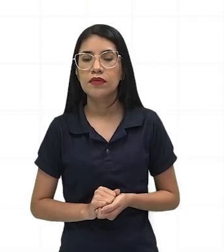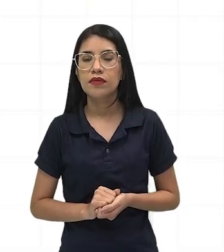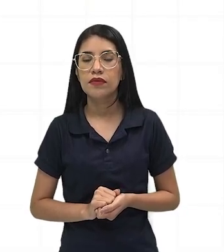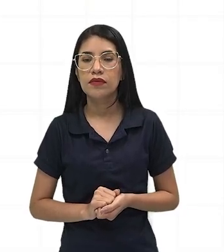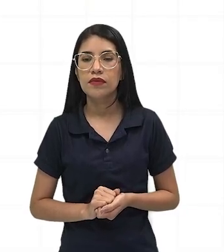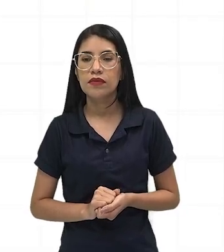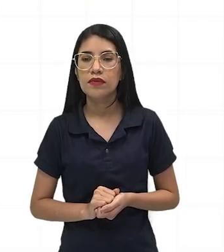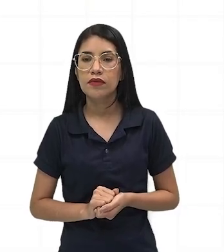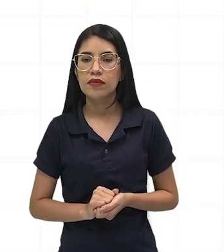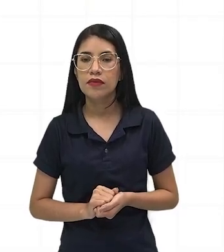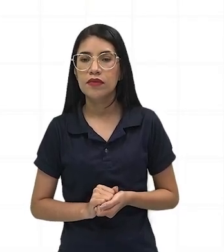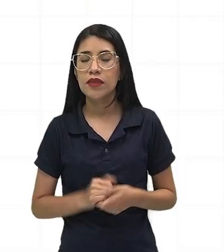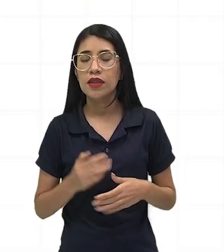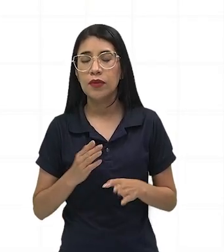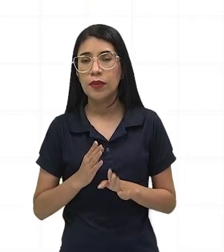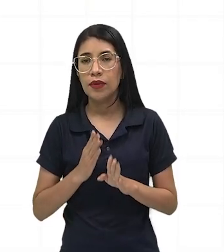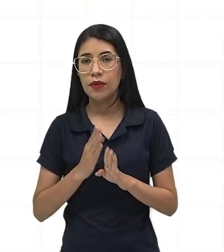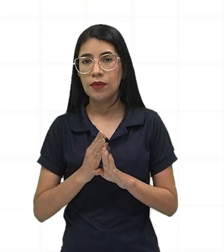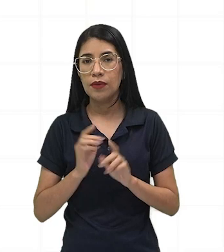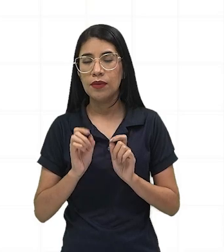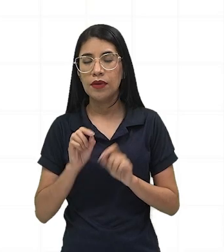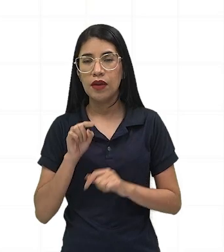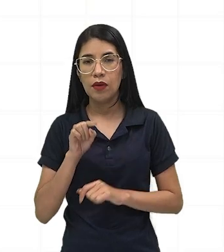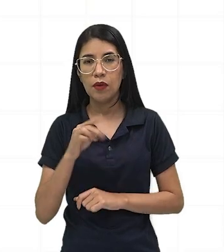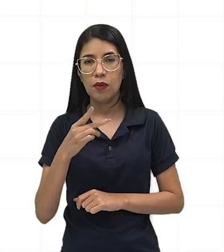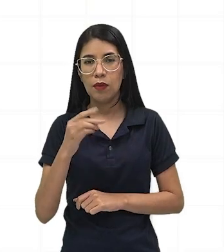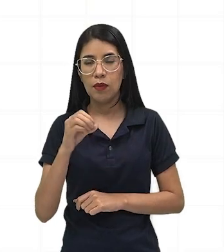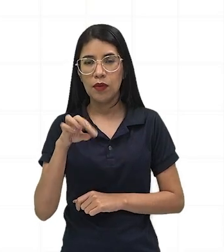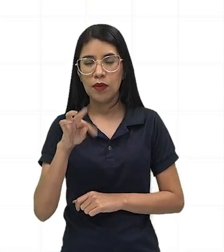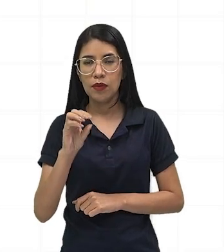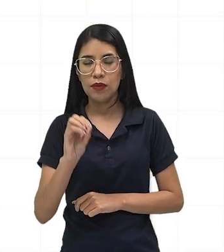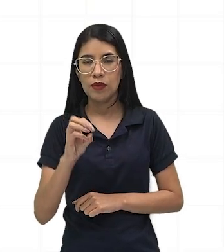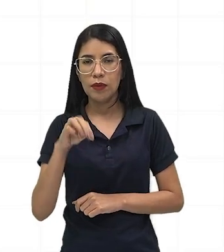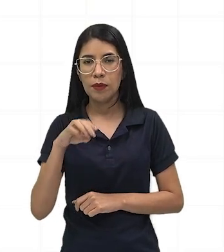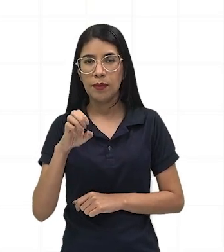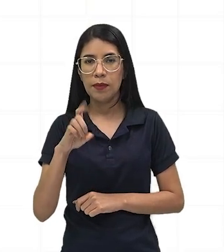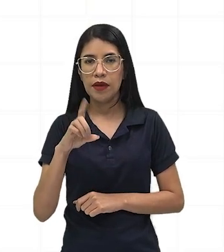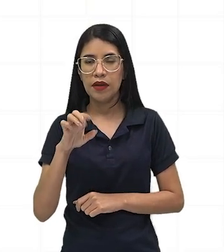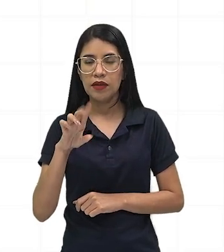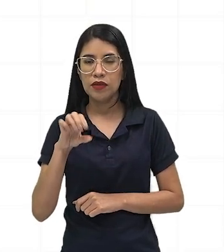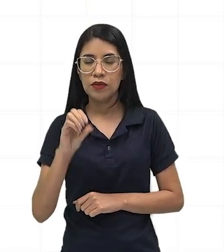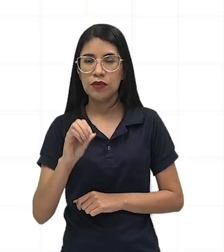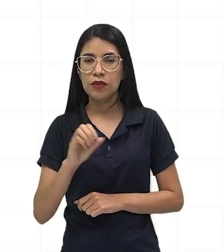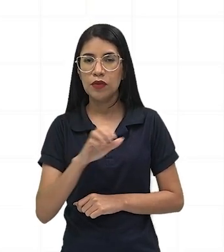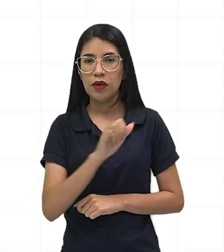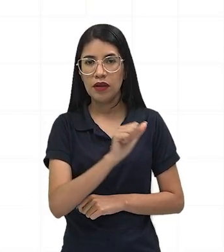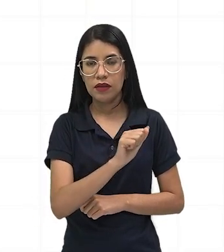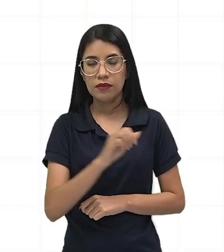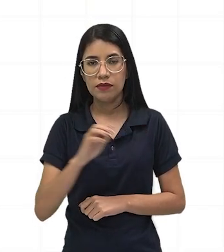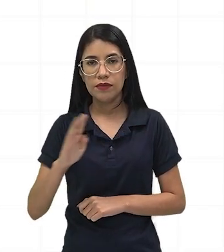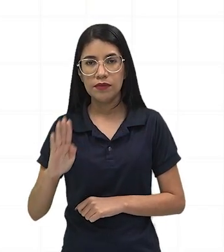consequentemente, é o ponto médio do segmento AB, como eu acabei de mostrar aqui.